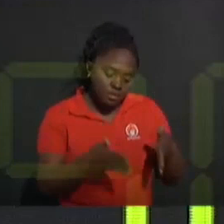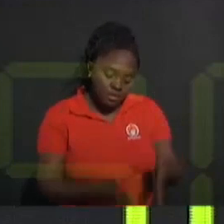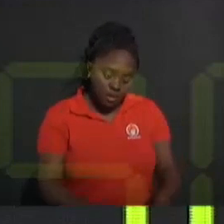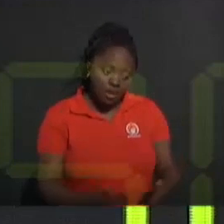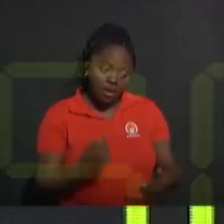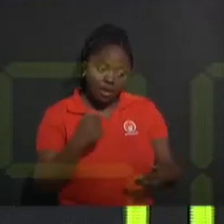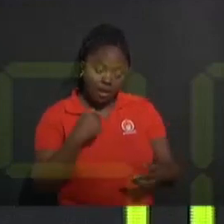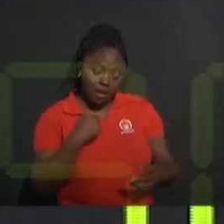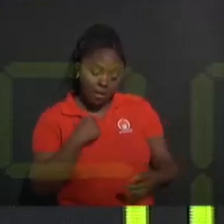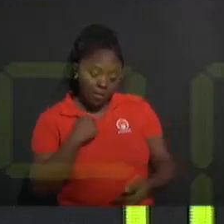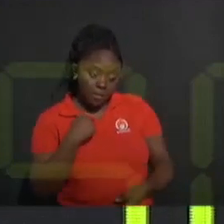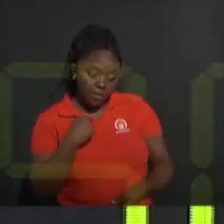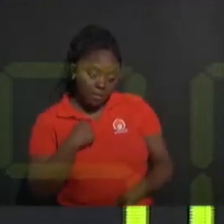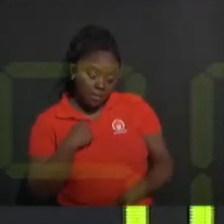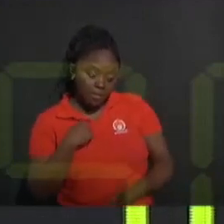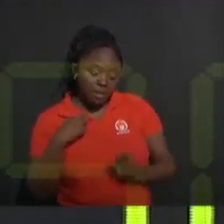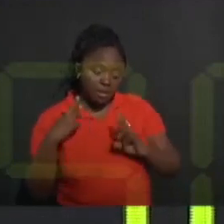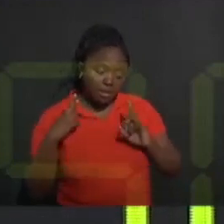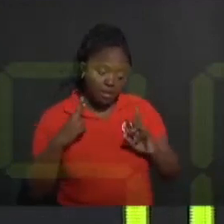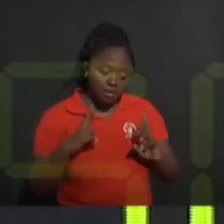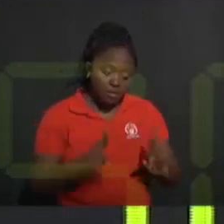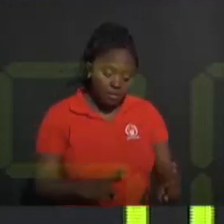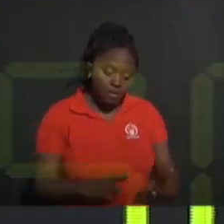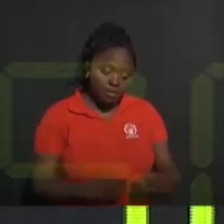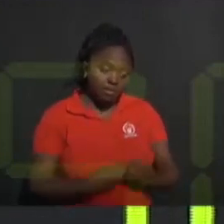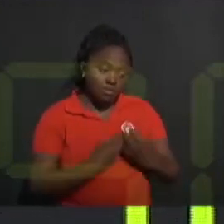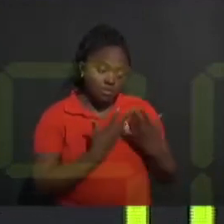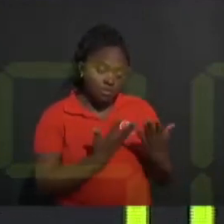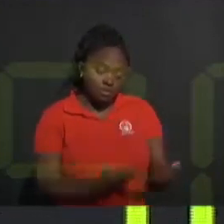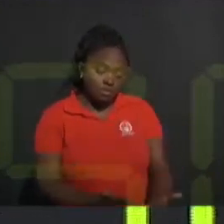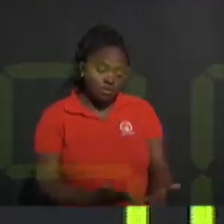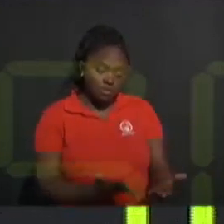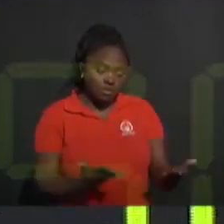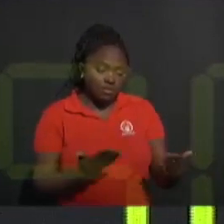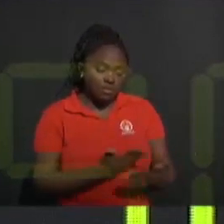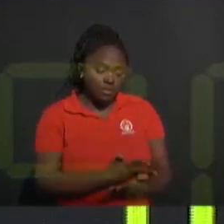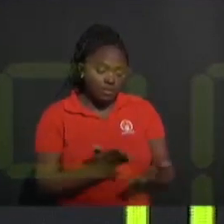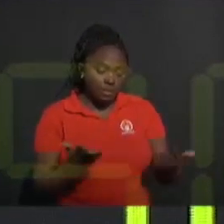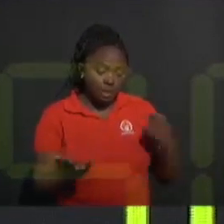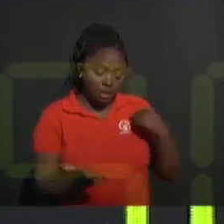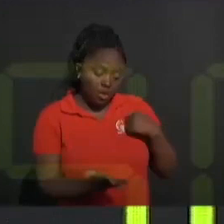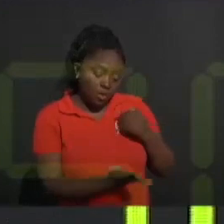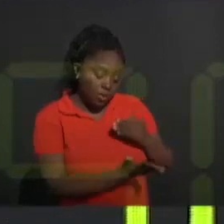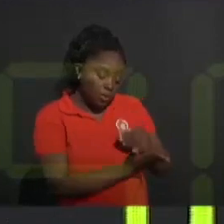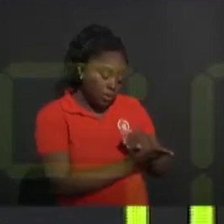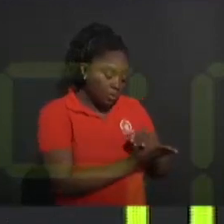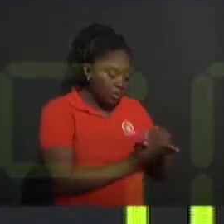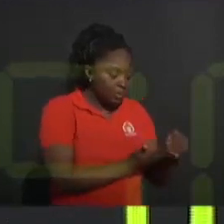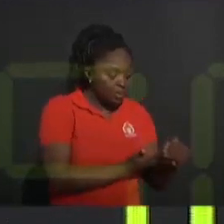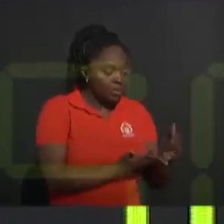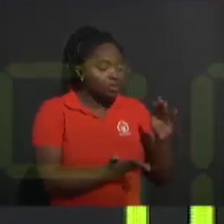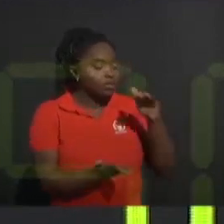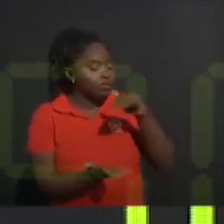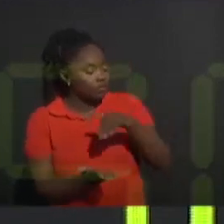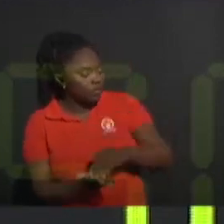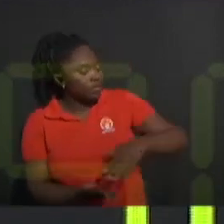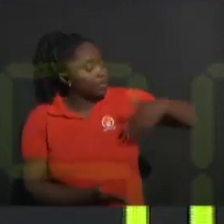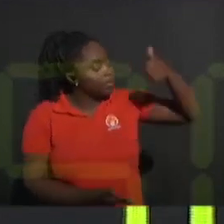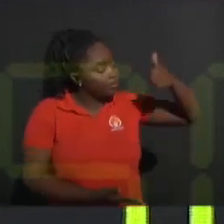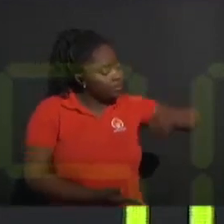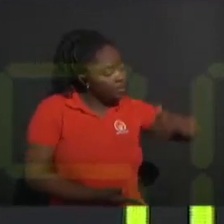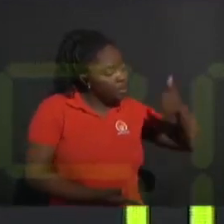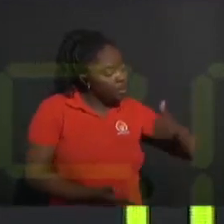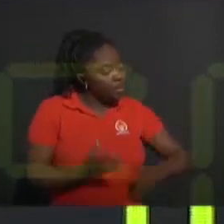eu retribuirei a cada um de acordo com aquilo que fez. Eu sou o Alfa e o Ômega, o primeiro e o